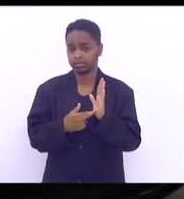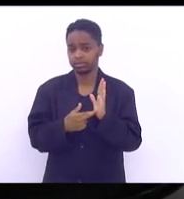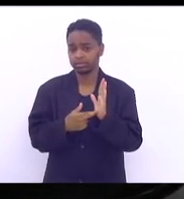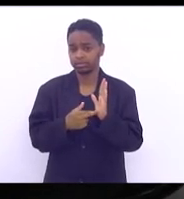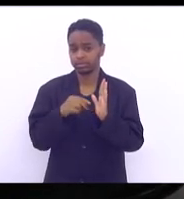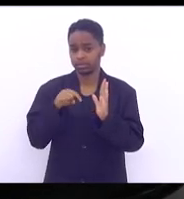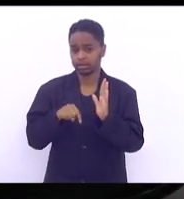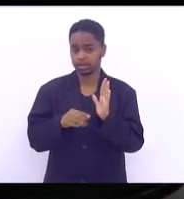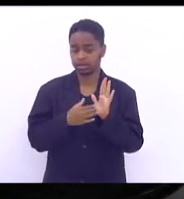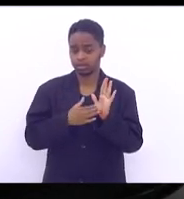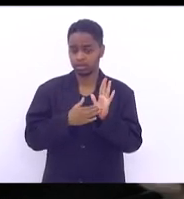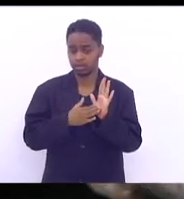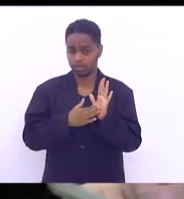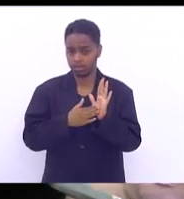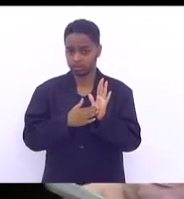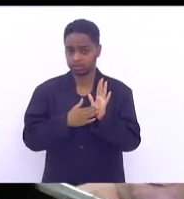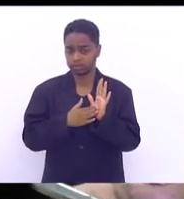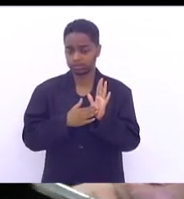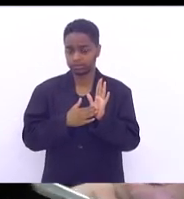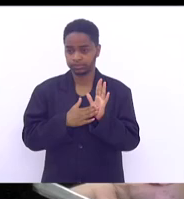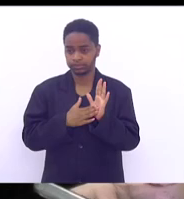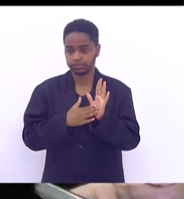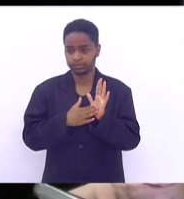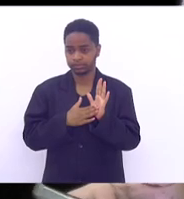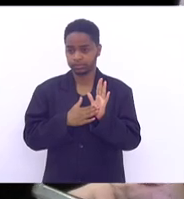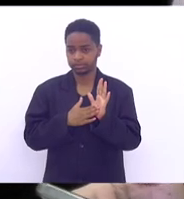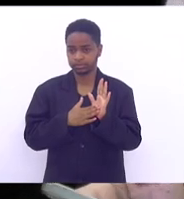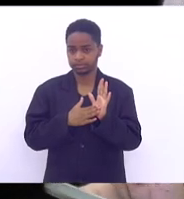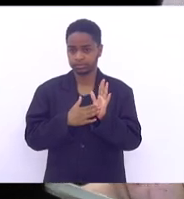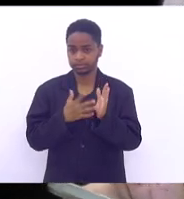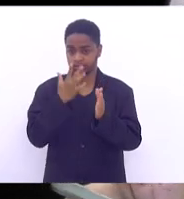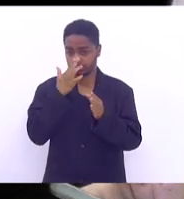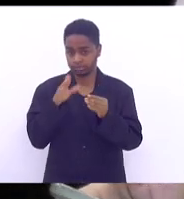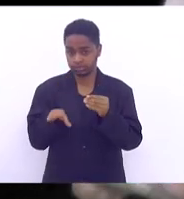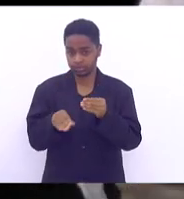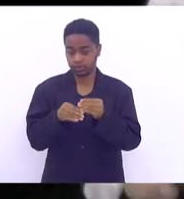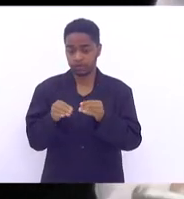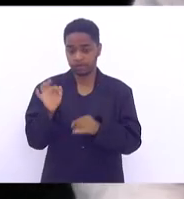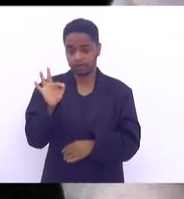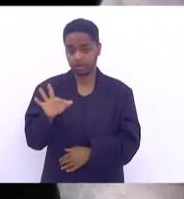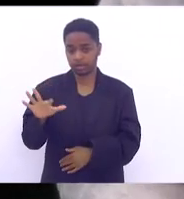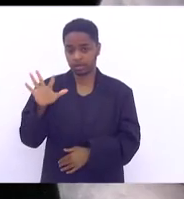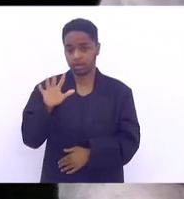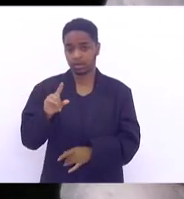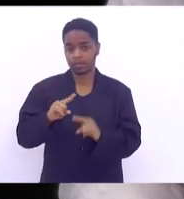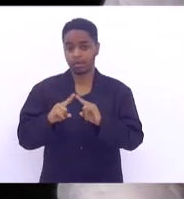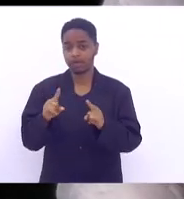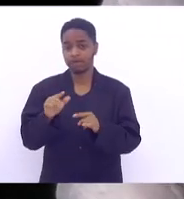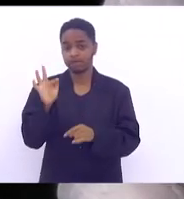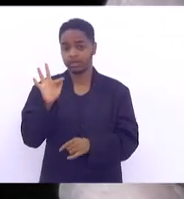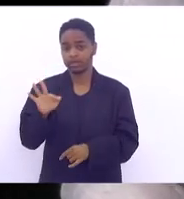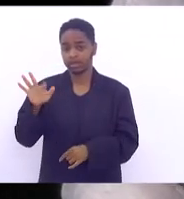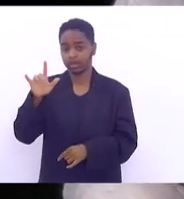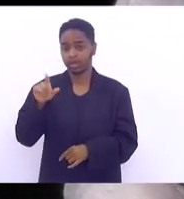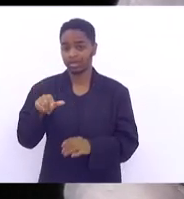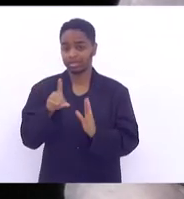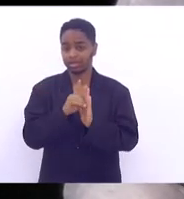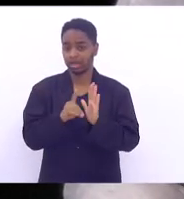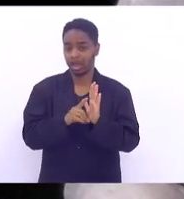aqui proposto, ele está complementando o federal, só que o federal está por decreto, é que seria uma lei.